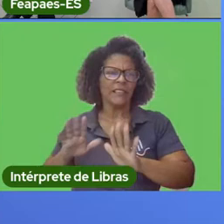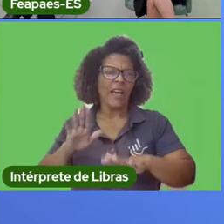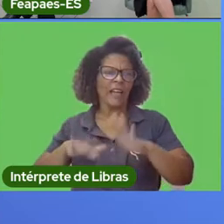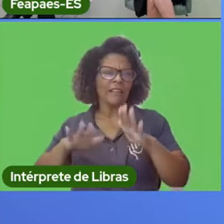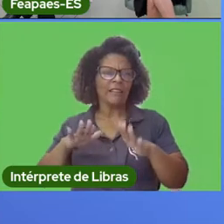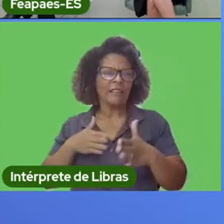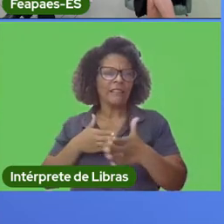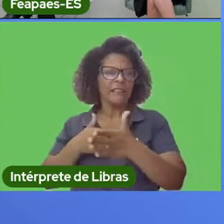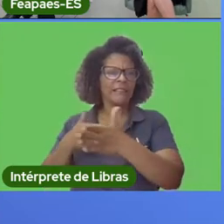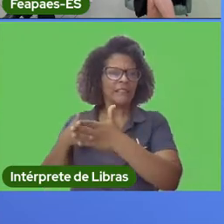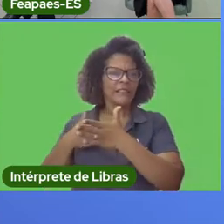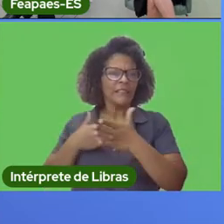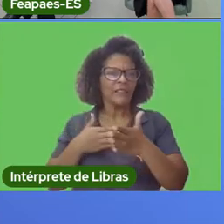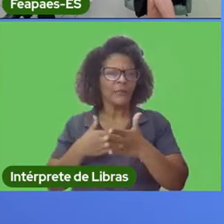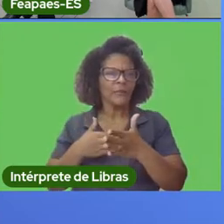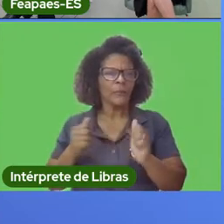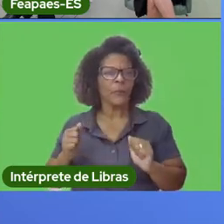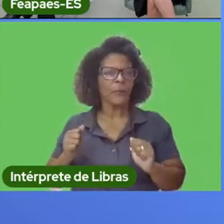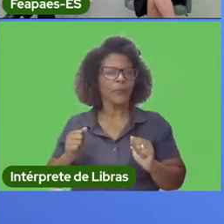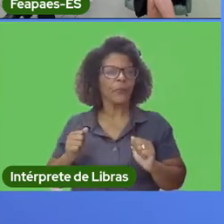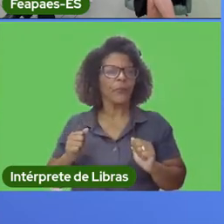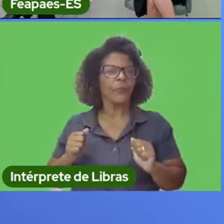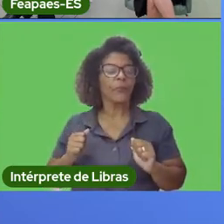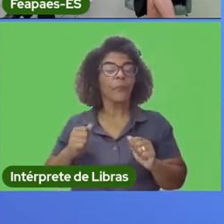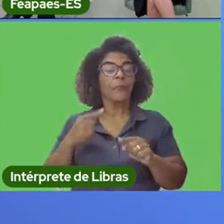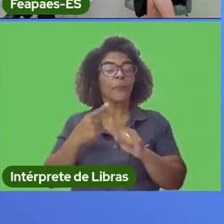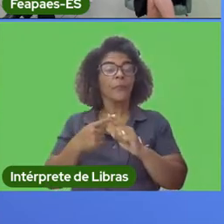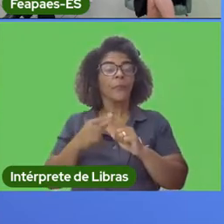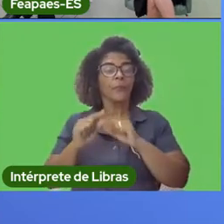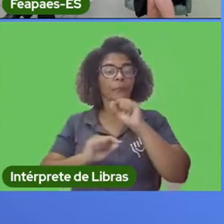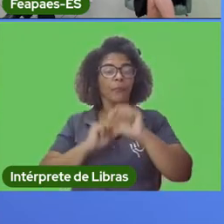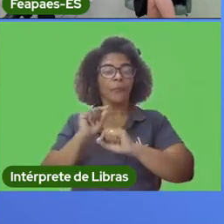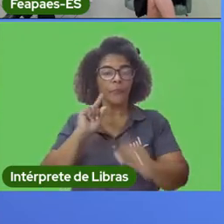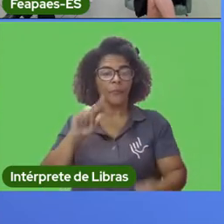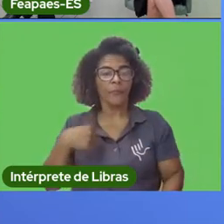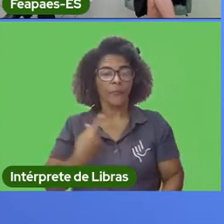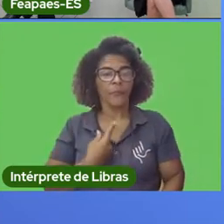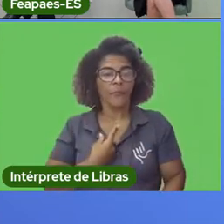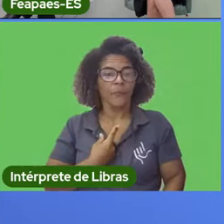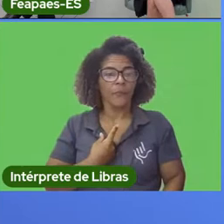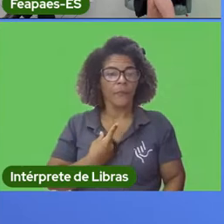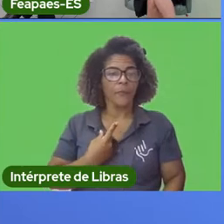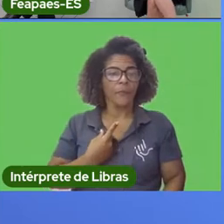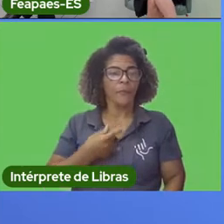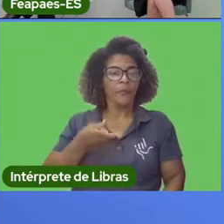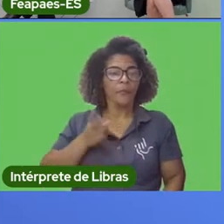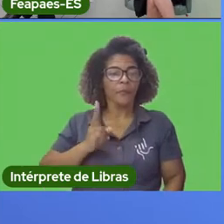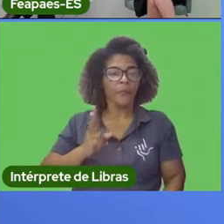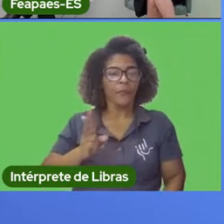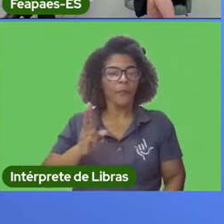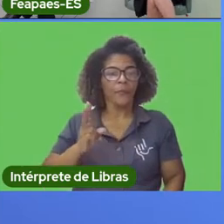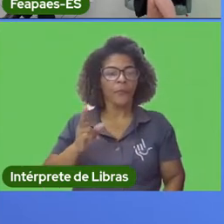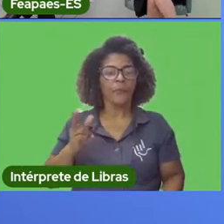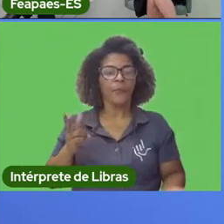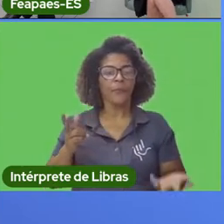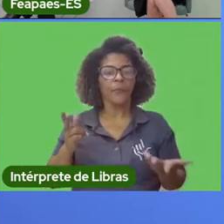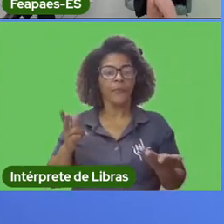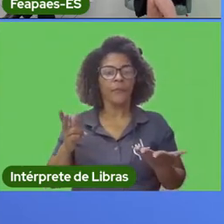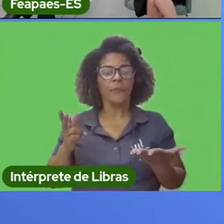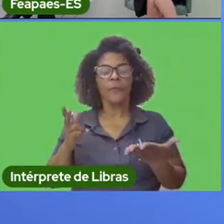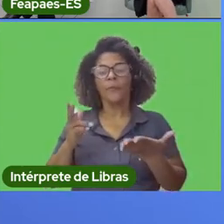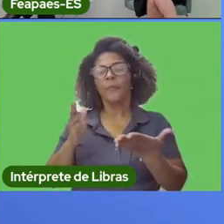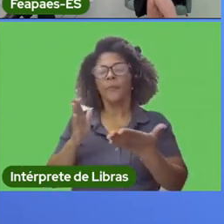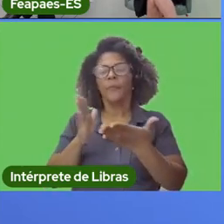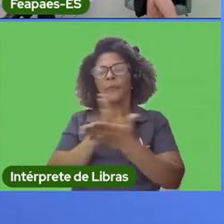imobilizado, é que nós já temos boa parte daquilo que nós já precisamos, seja do ponto de vista jurídico, seja do ponto de vista das